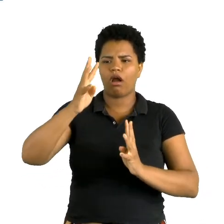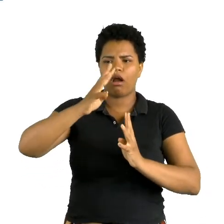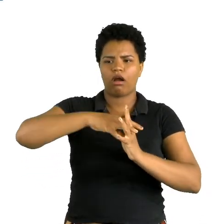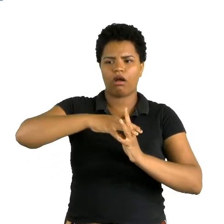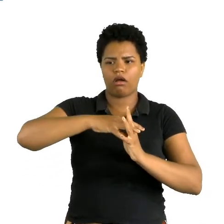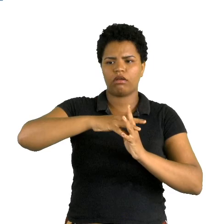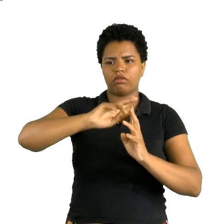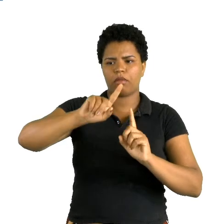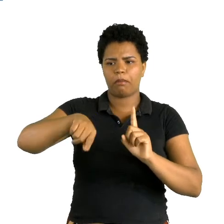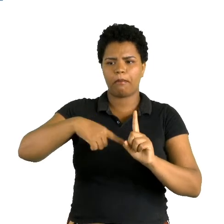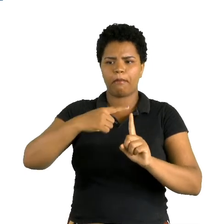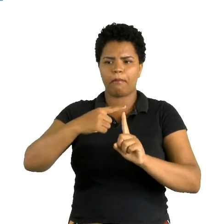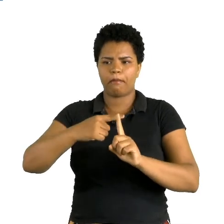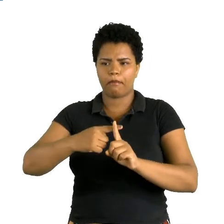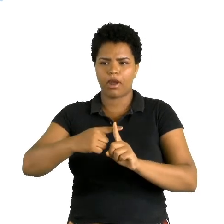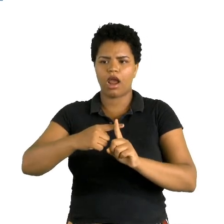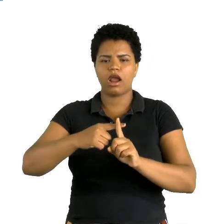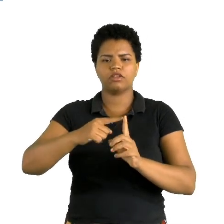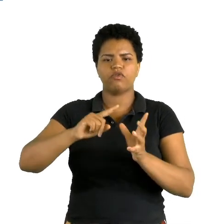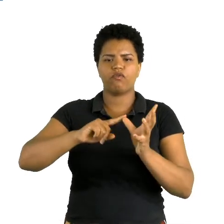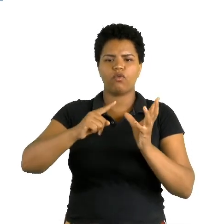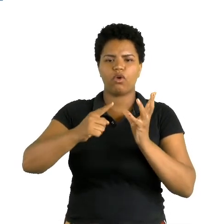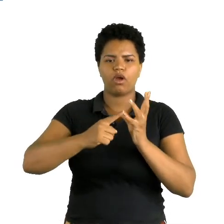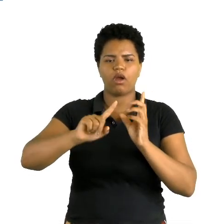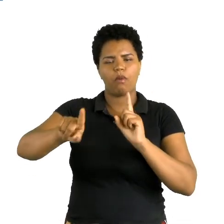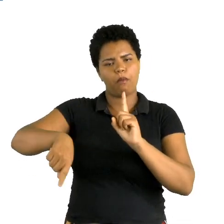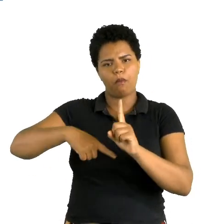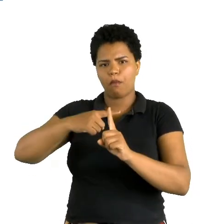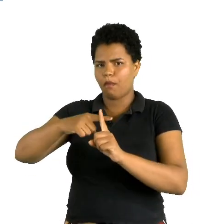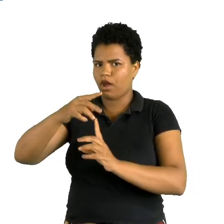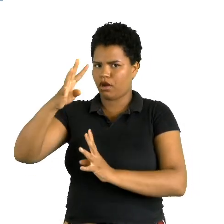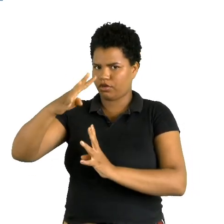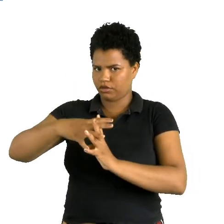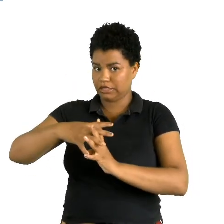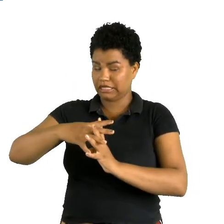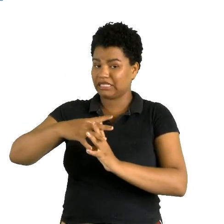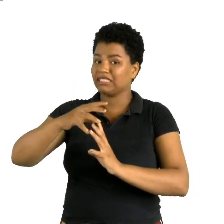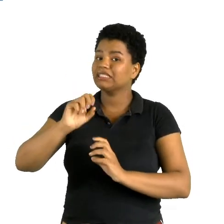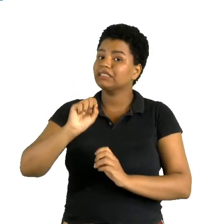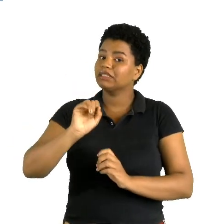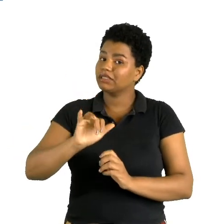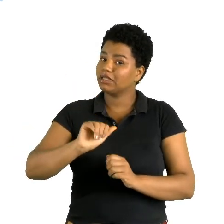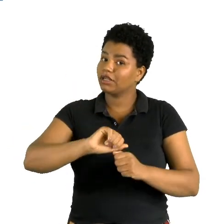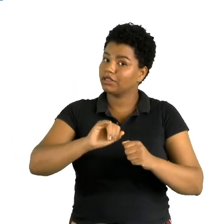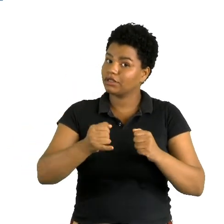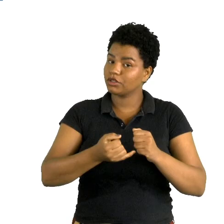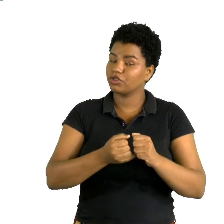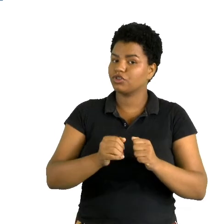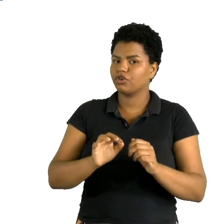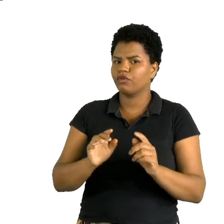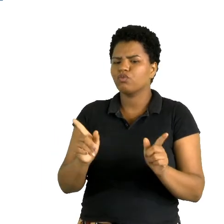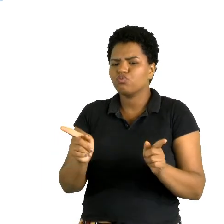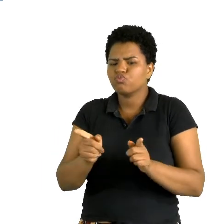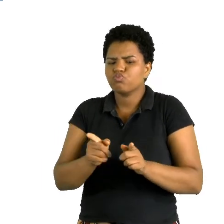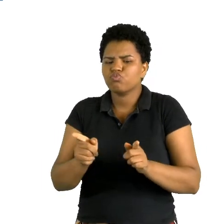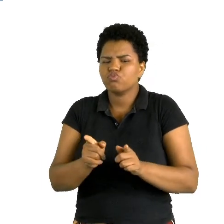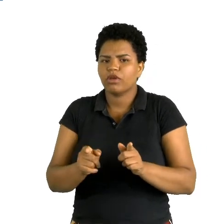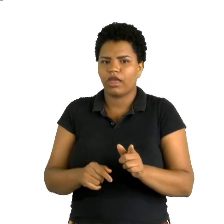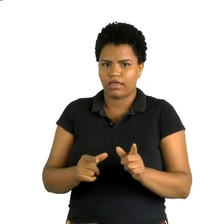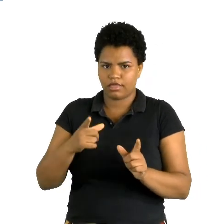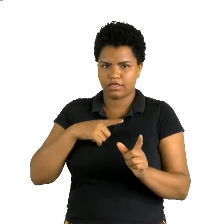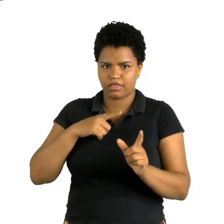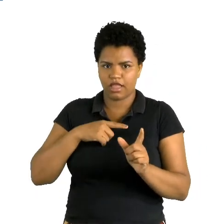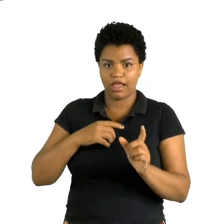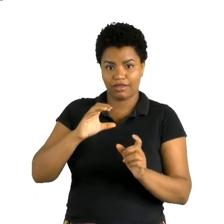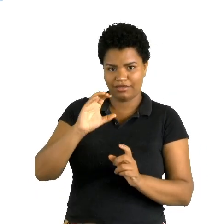consonante. Consoante, vogal e consoante. Então, se o adjetivo é curto e terminar com